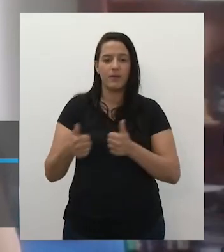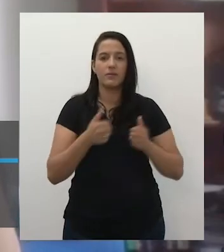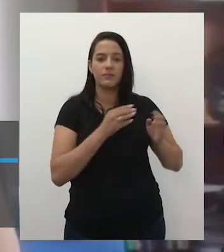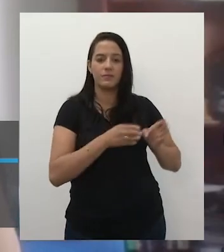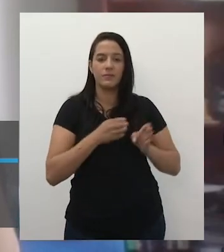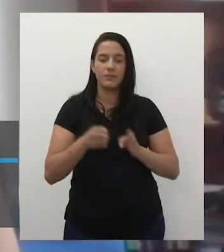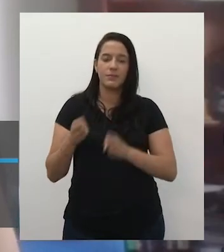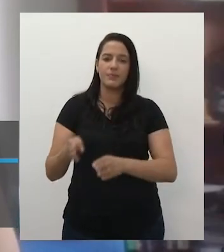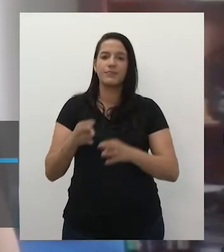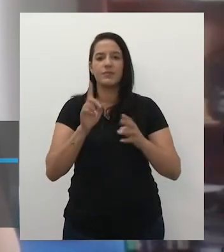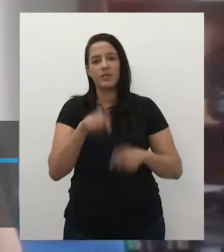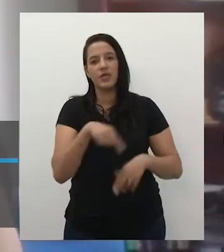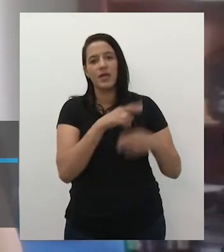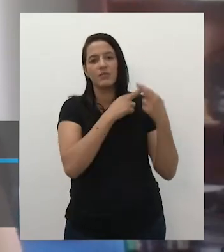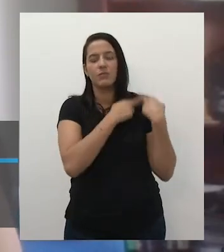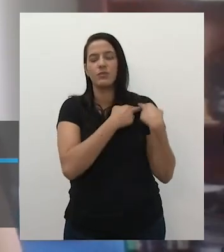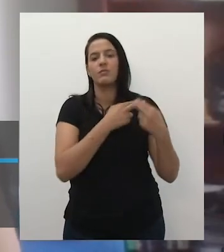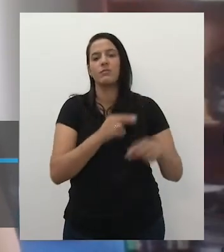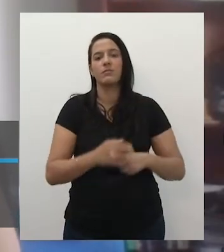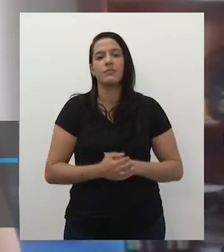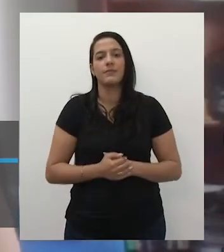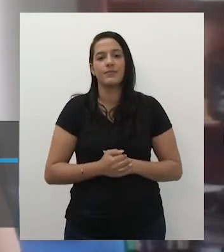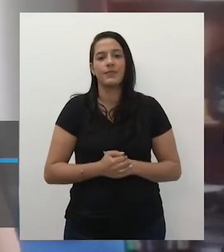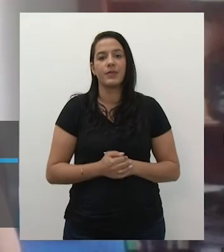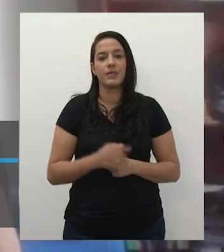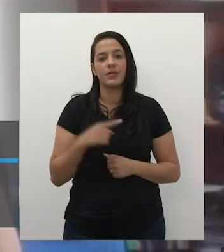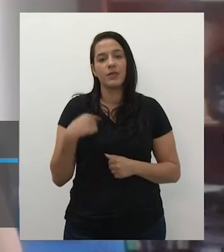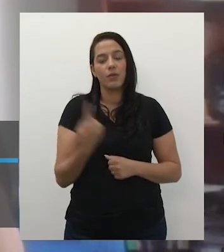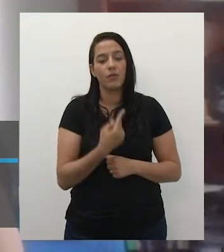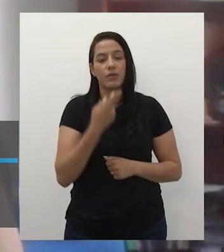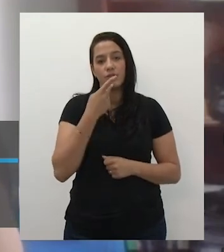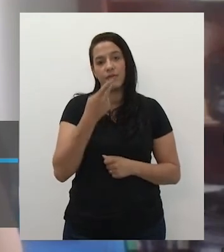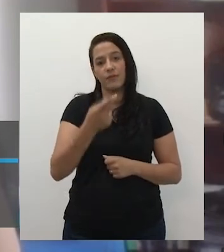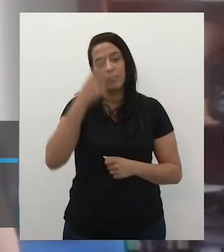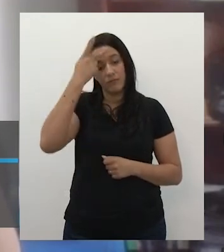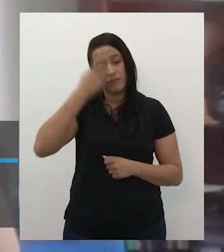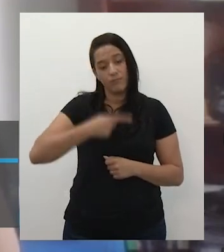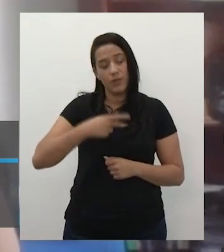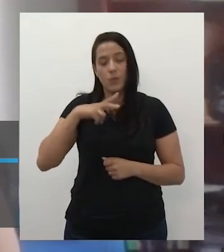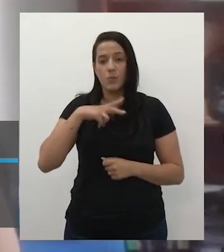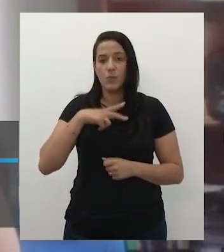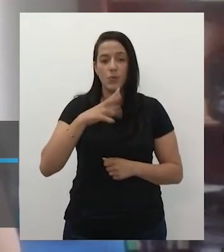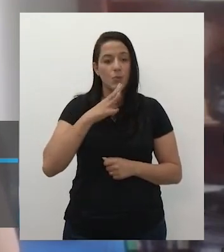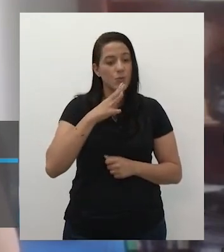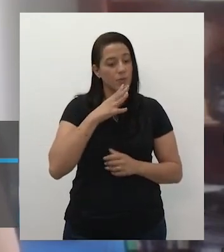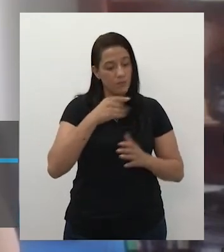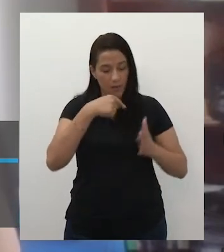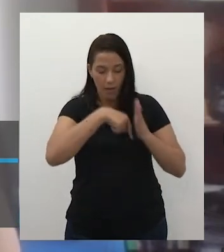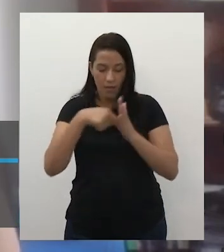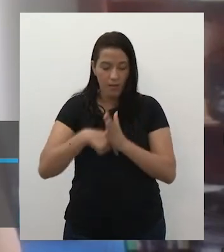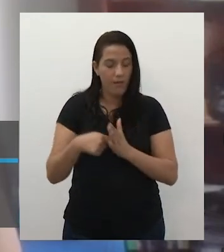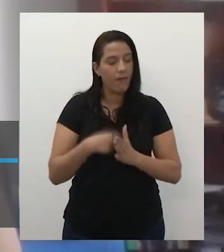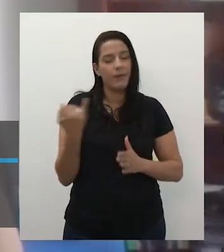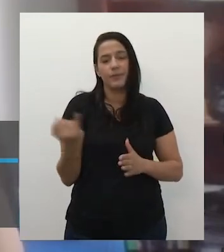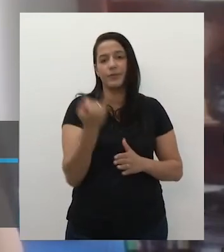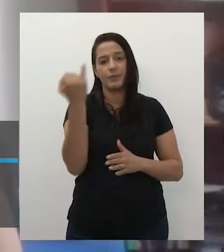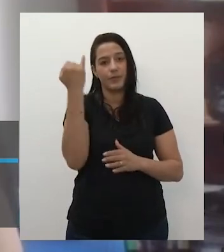muito interessante isso quando a gente pensa justamente no processo de desenvolvimento, né, Andréia e